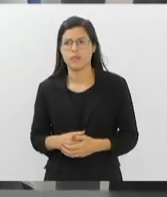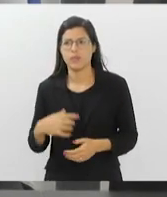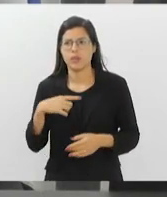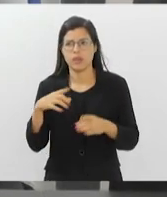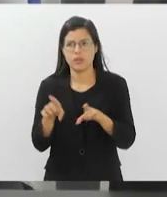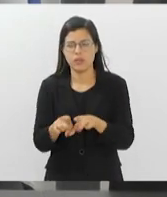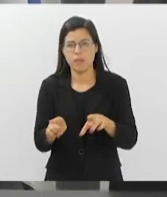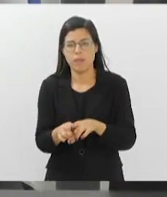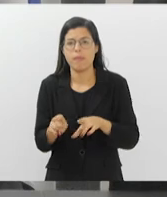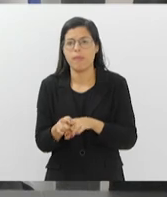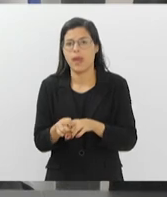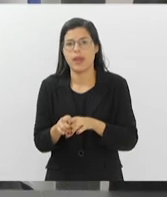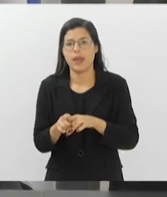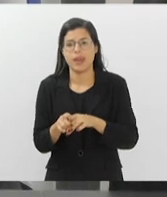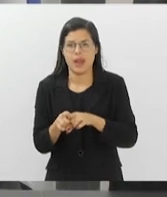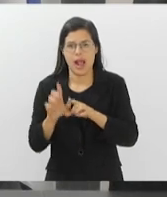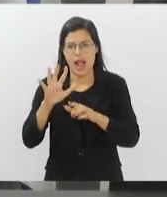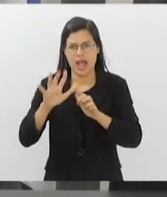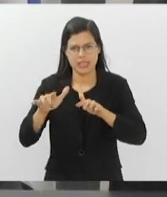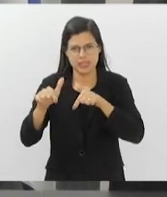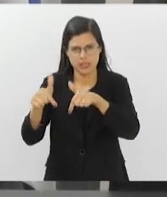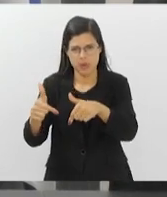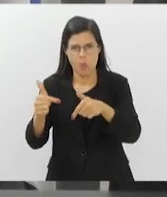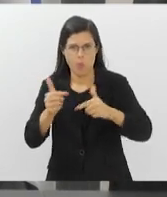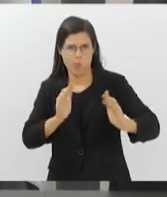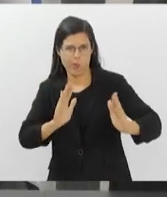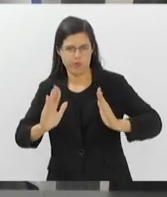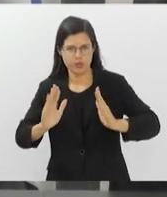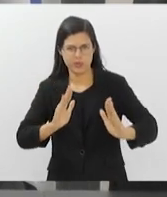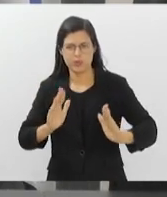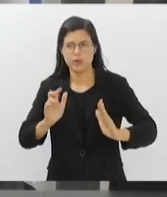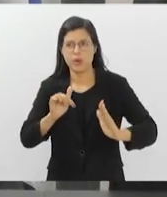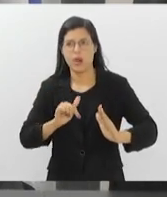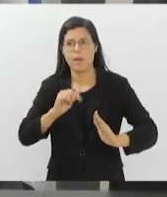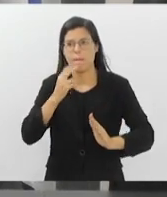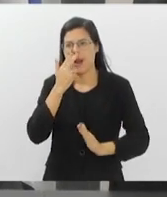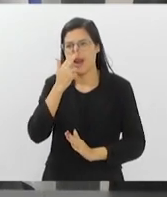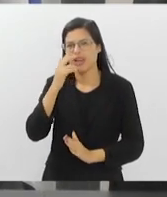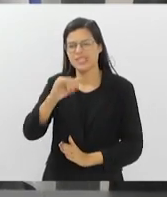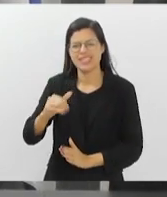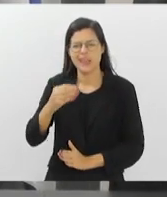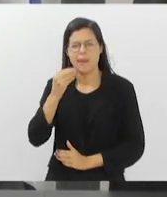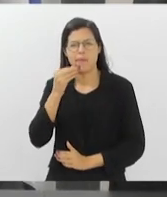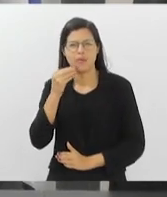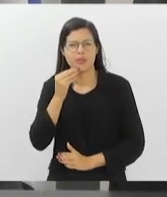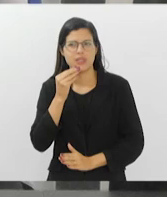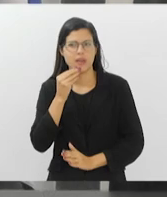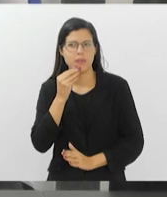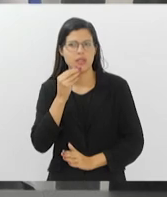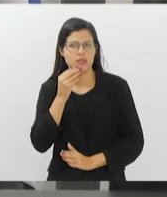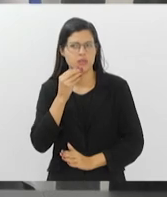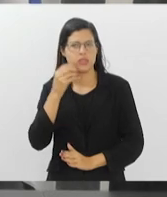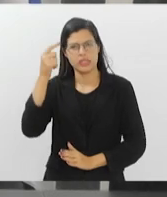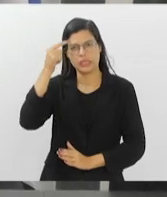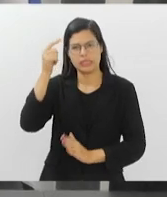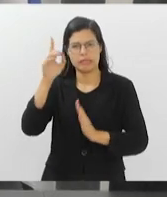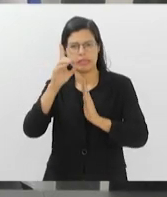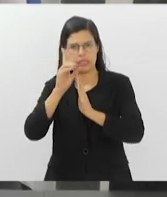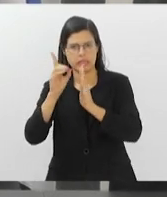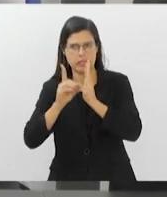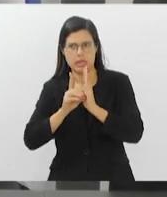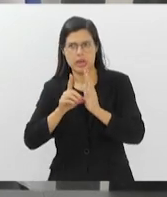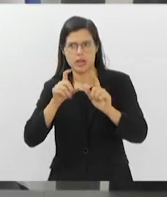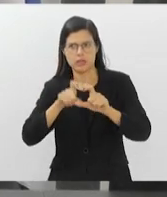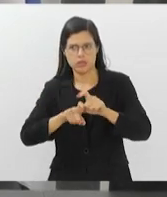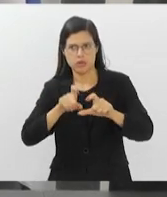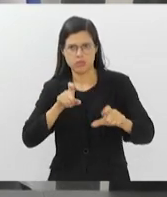provisória. Uhum. Que foi um aproveitamento da lógica do decreto-lei anterior, que também está extinta. Vossa Excelência, me